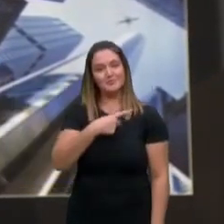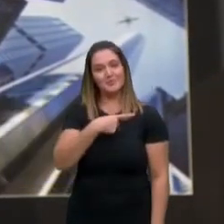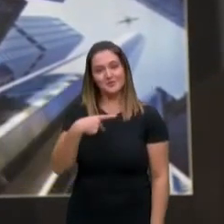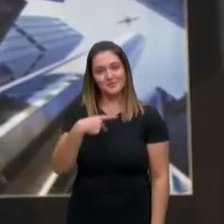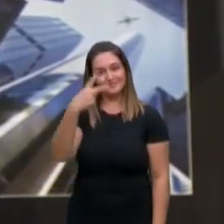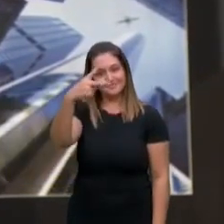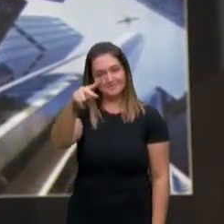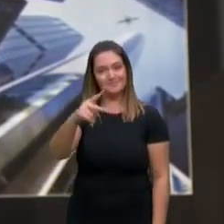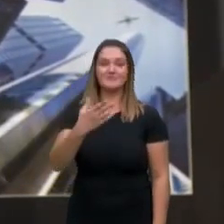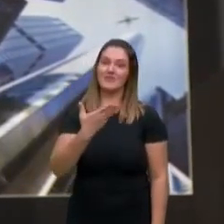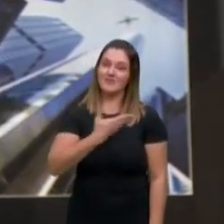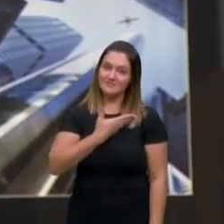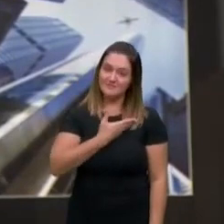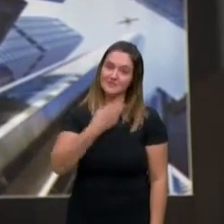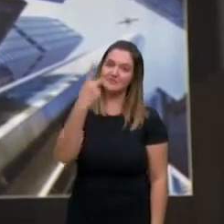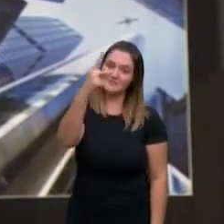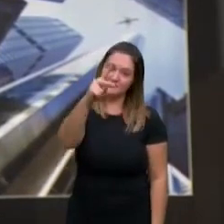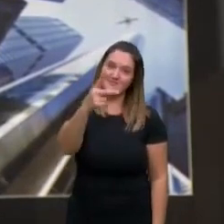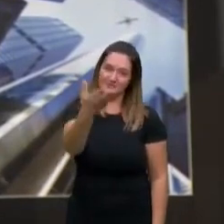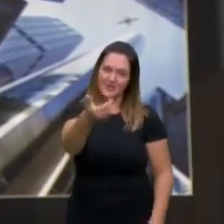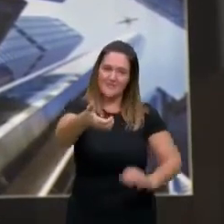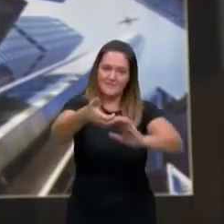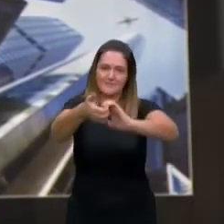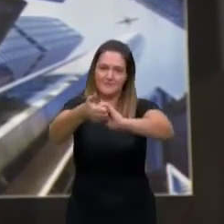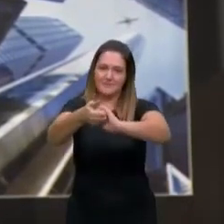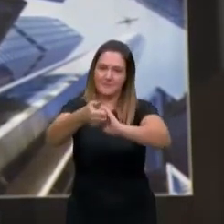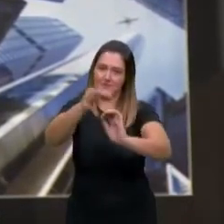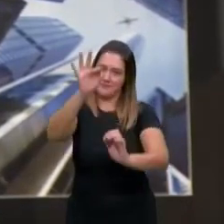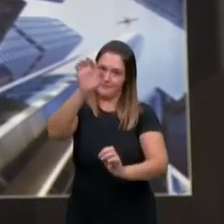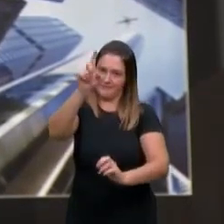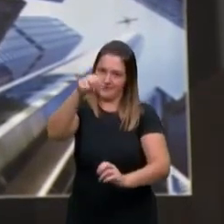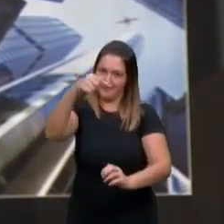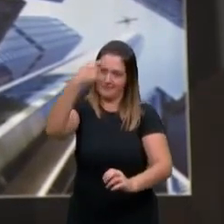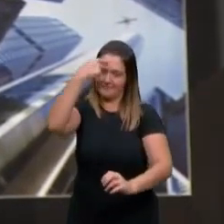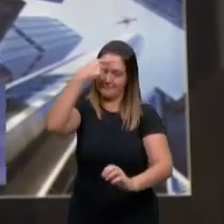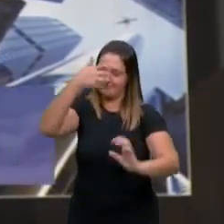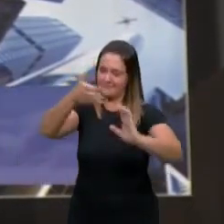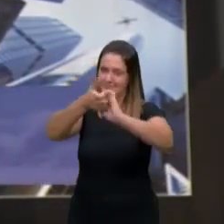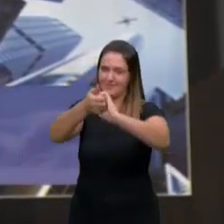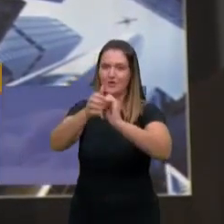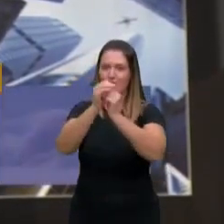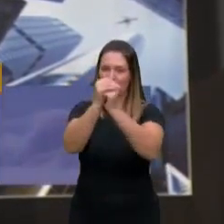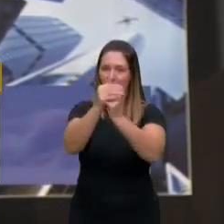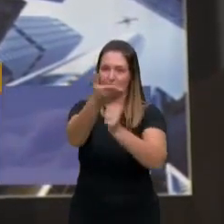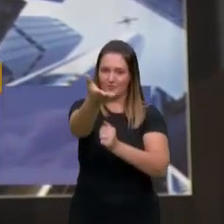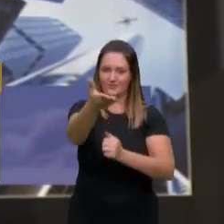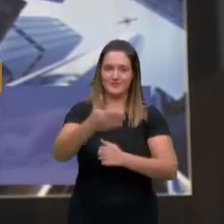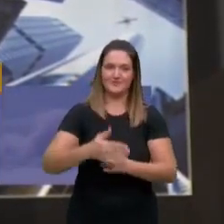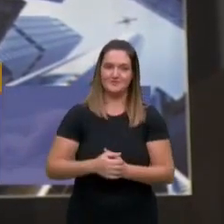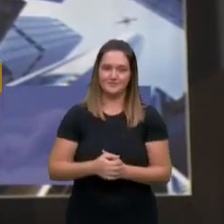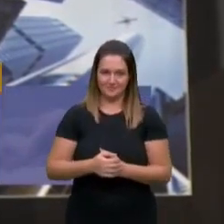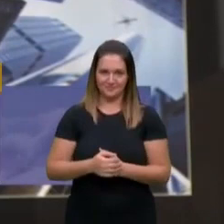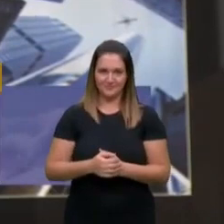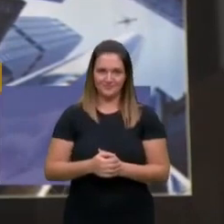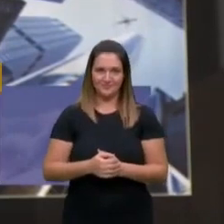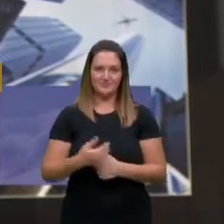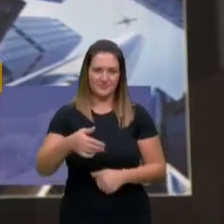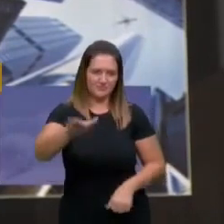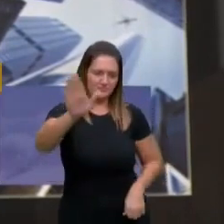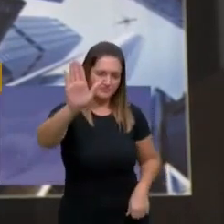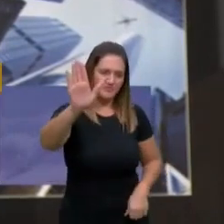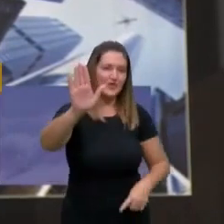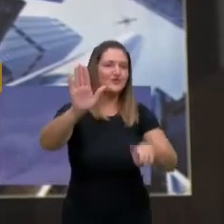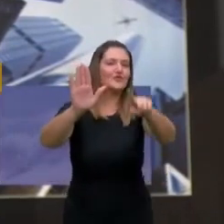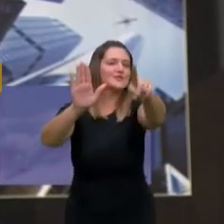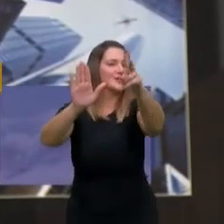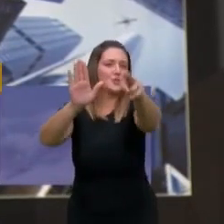pastor, sou o seu amigo. Pega na minha mão pela fé, claro. Eu vou orar por você. Tá bom? Vamos fazer isso? Eu vou